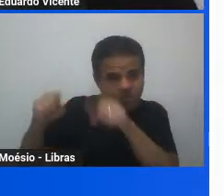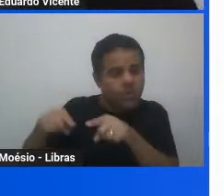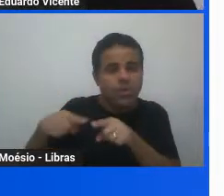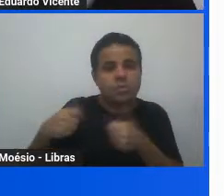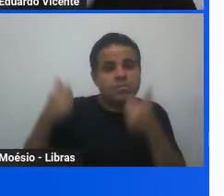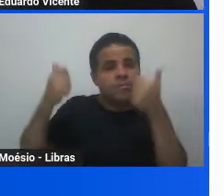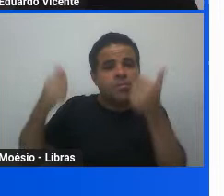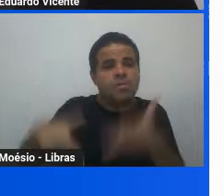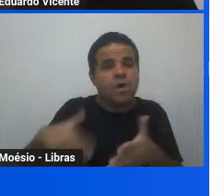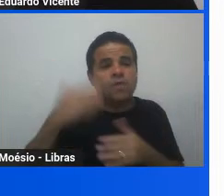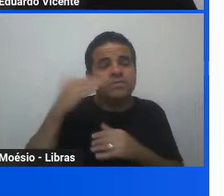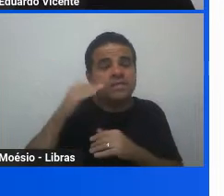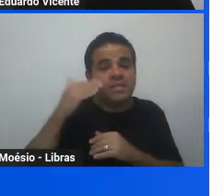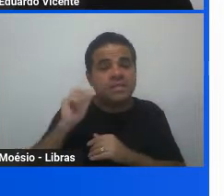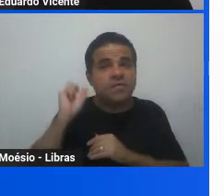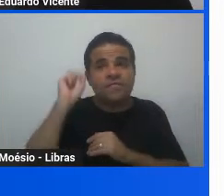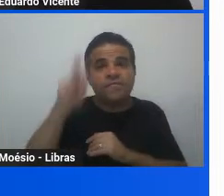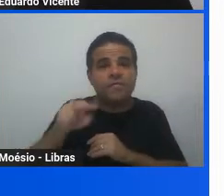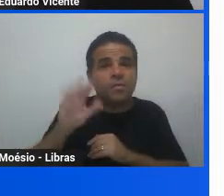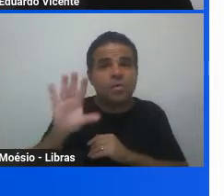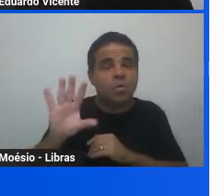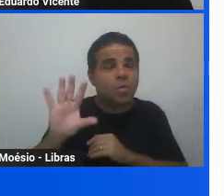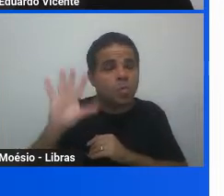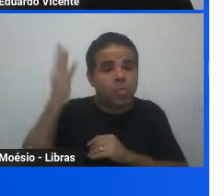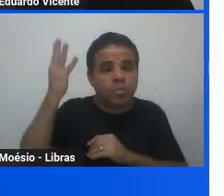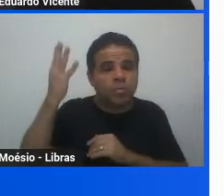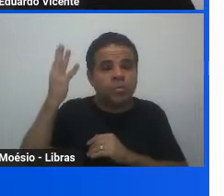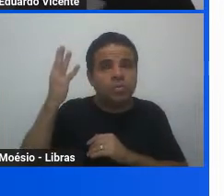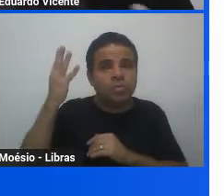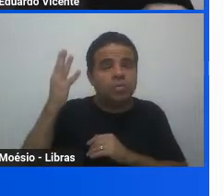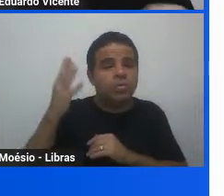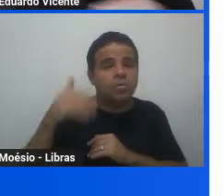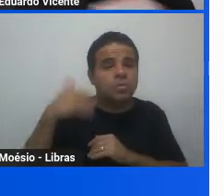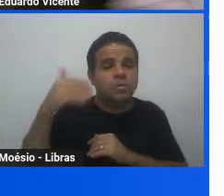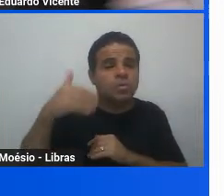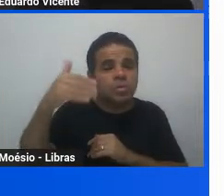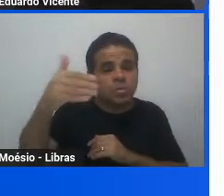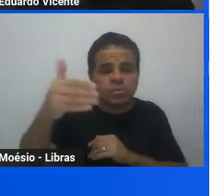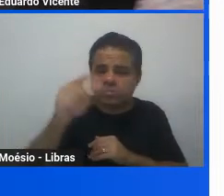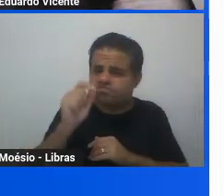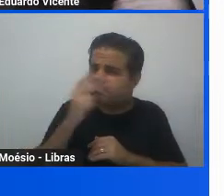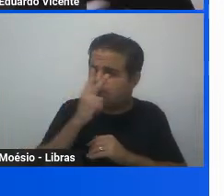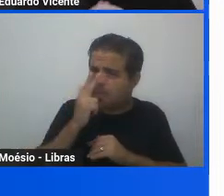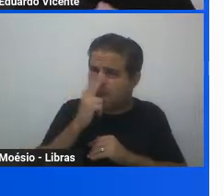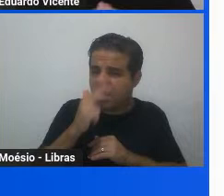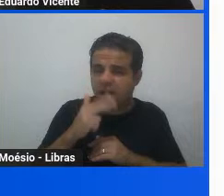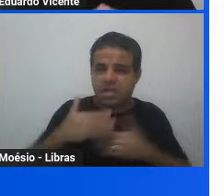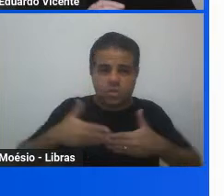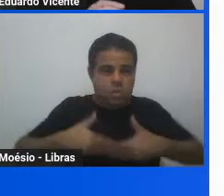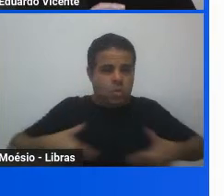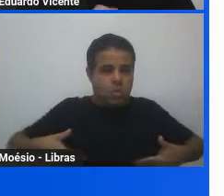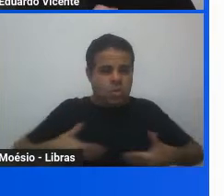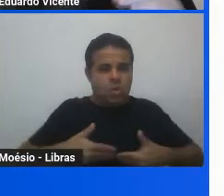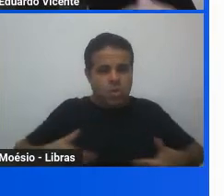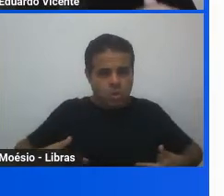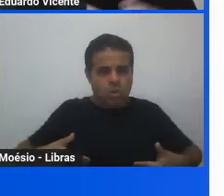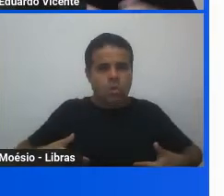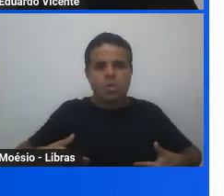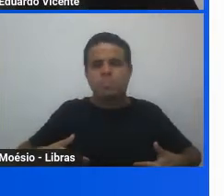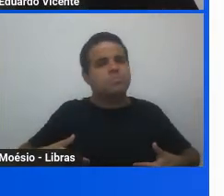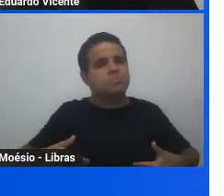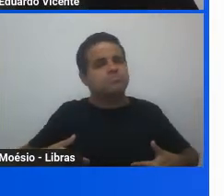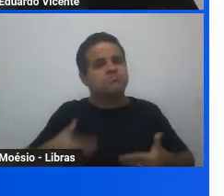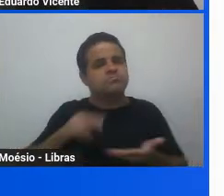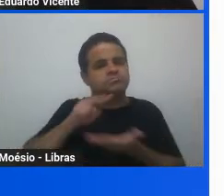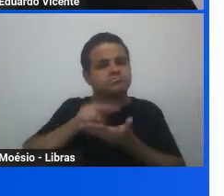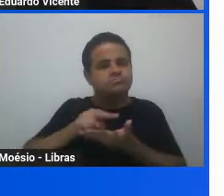você entender o que eu vou dizer agora. Perceba que parece que o meio do corpo está em branco e o meio do corpo para